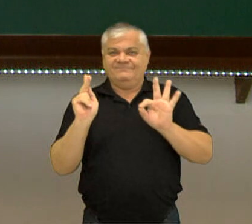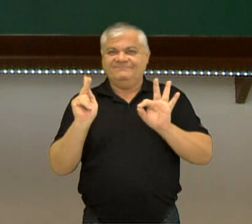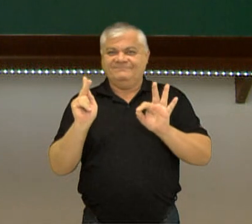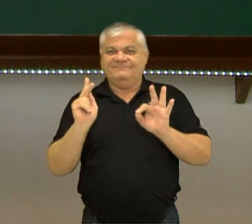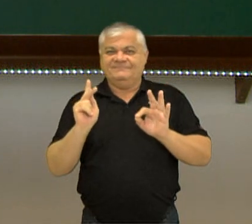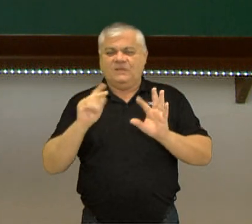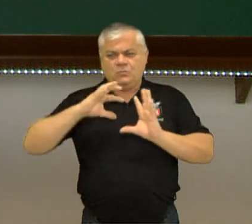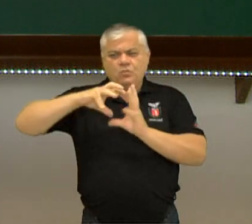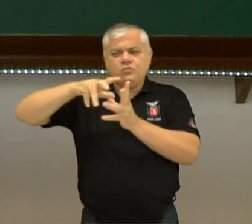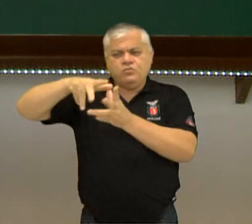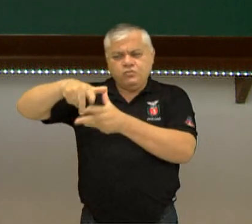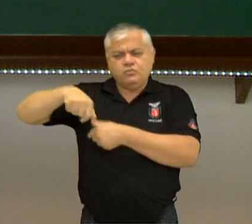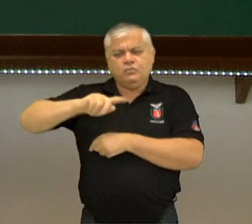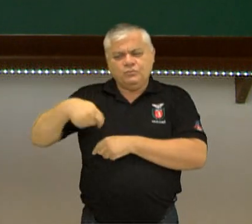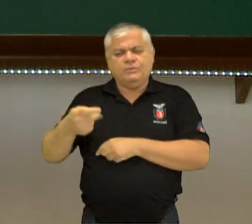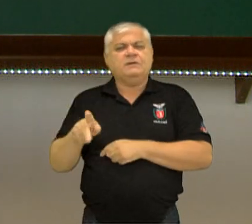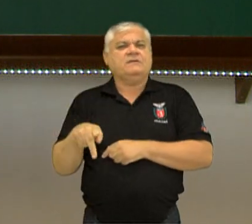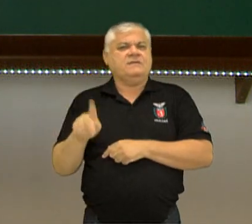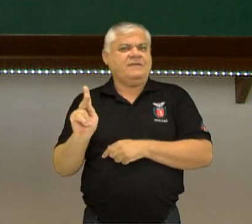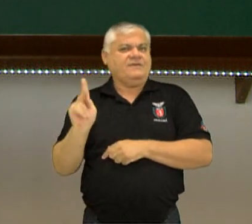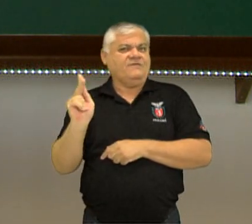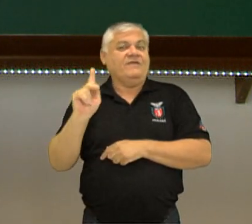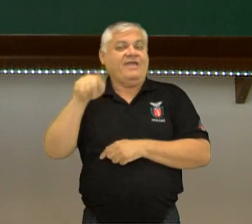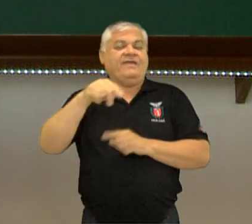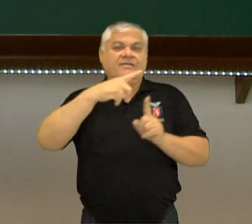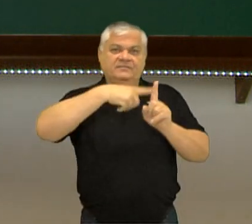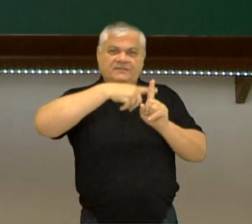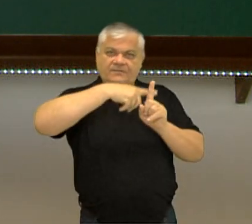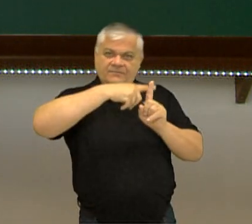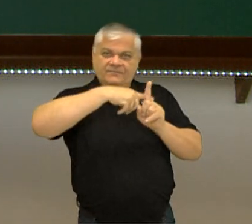destacar aqui, pessoal, porque quando a gente fala de Kelvin,